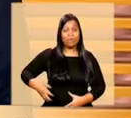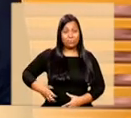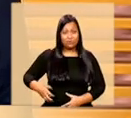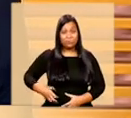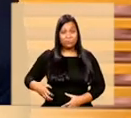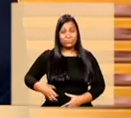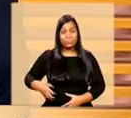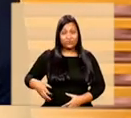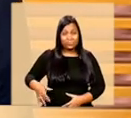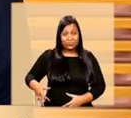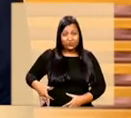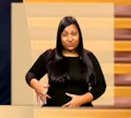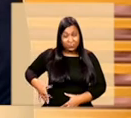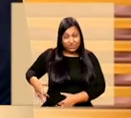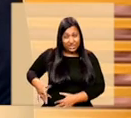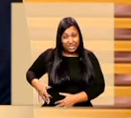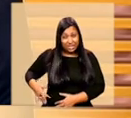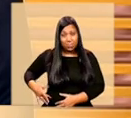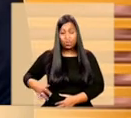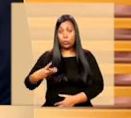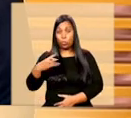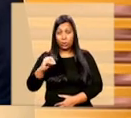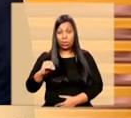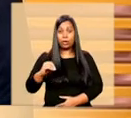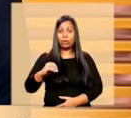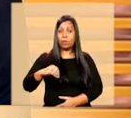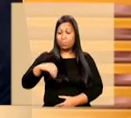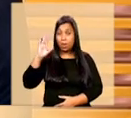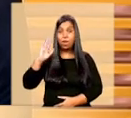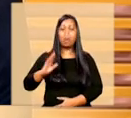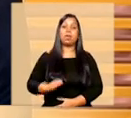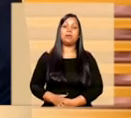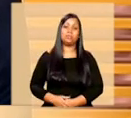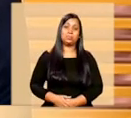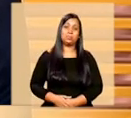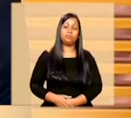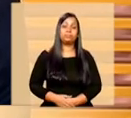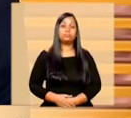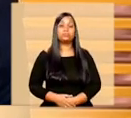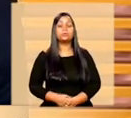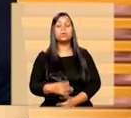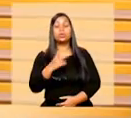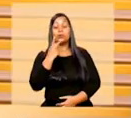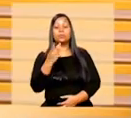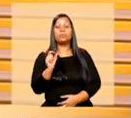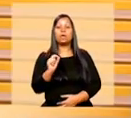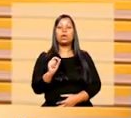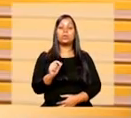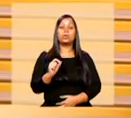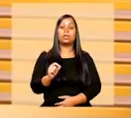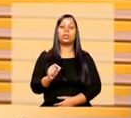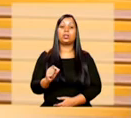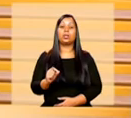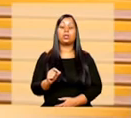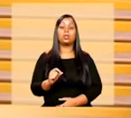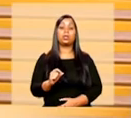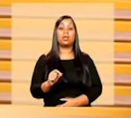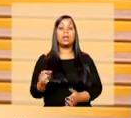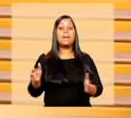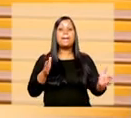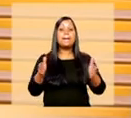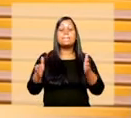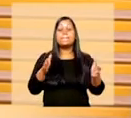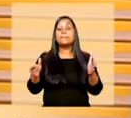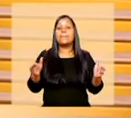pessoas aí com quase 30 anos transplantadas, né? Então, isso hoje mudou muito o cenário. Doutor, e quando a gente fala em prazo